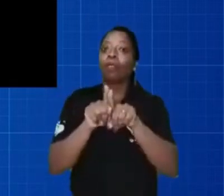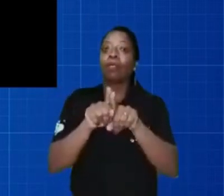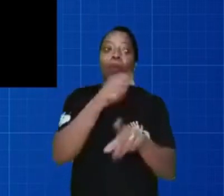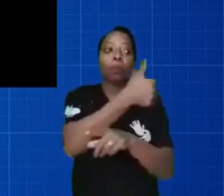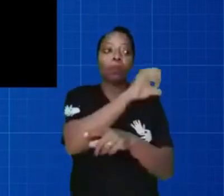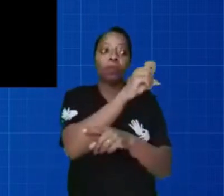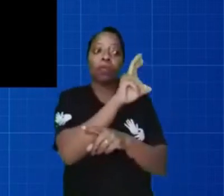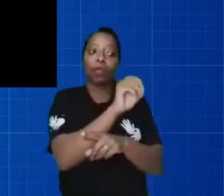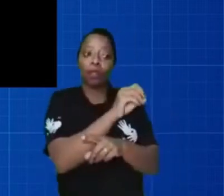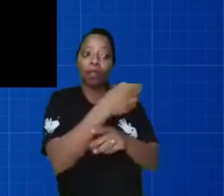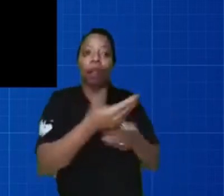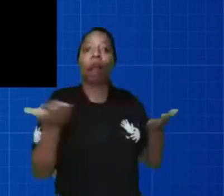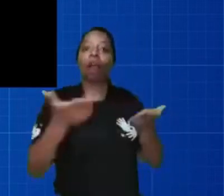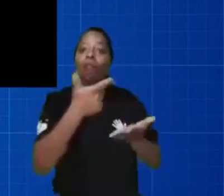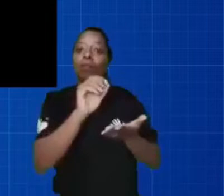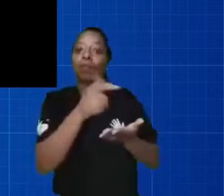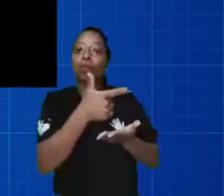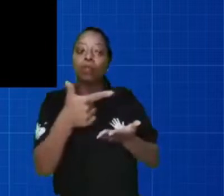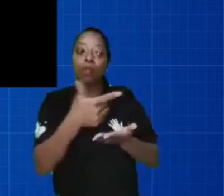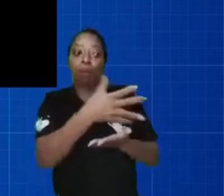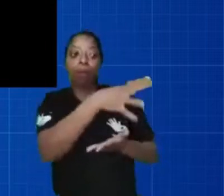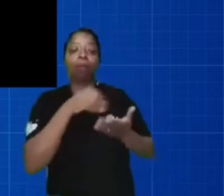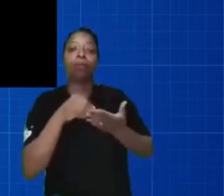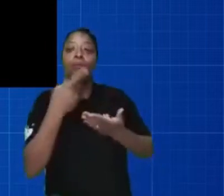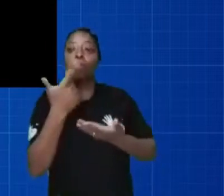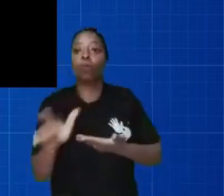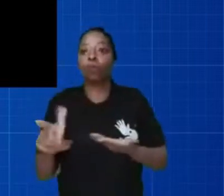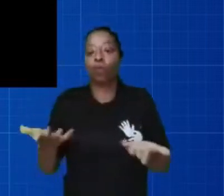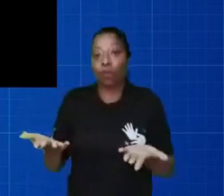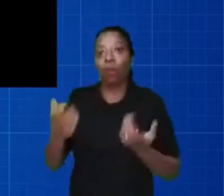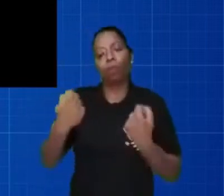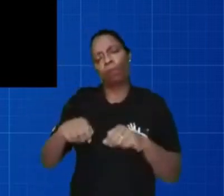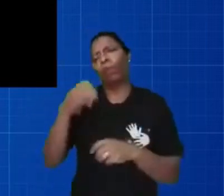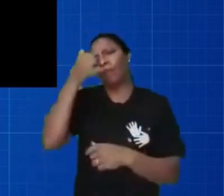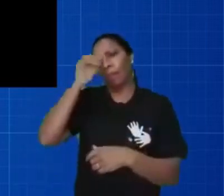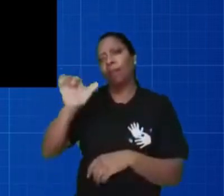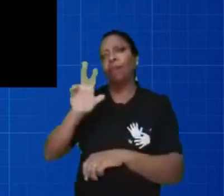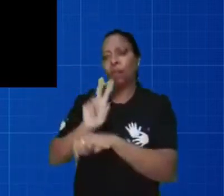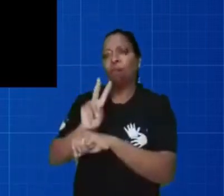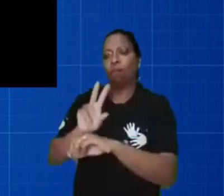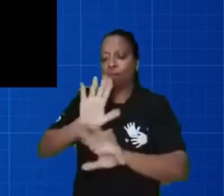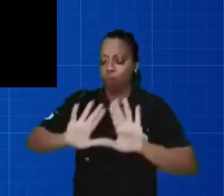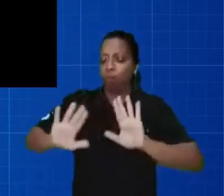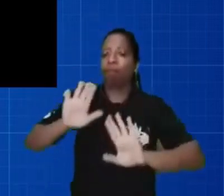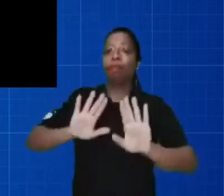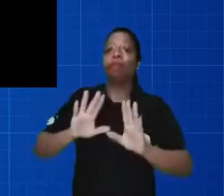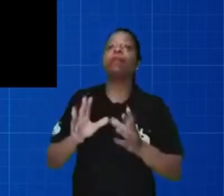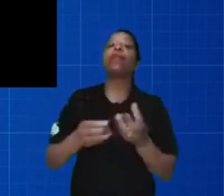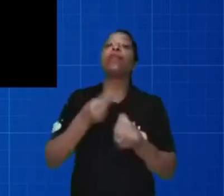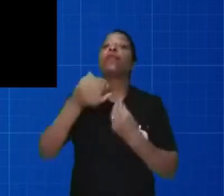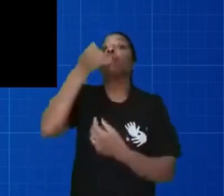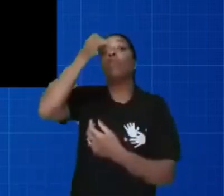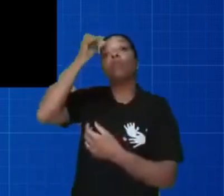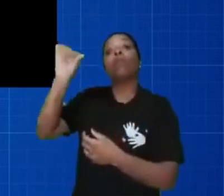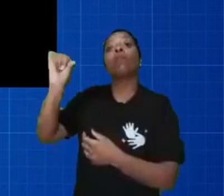sentido. E como que a gente previne, né? A gente sempre fala na área da saúde que para a gente olhar a prevenção, a gente tem